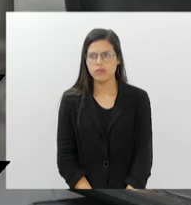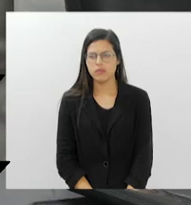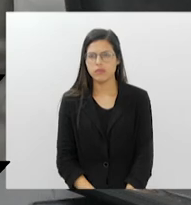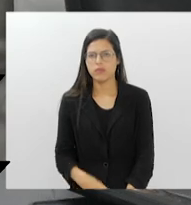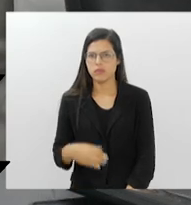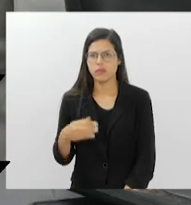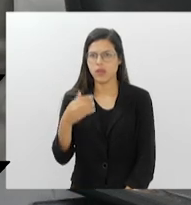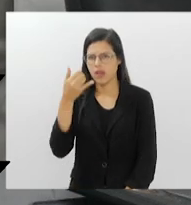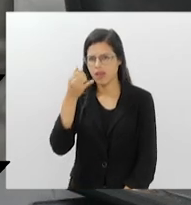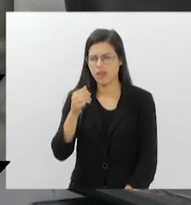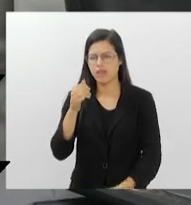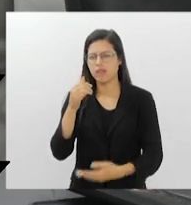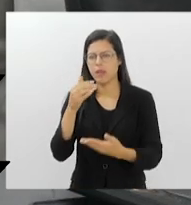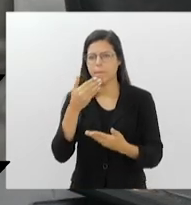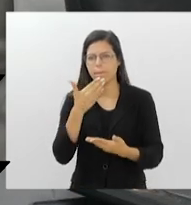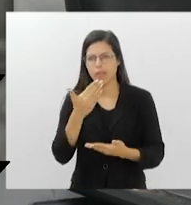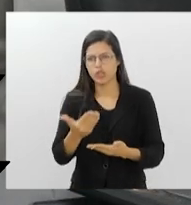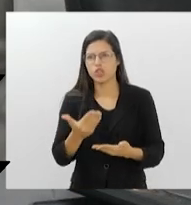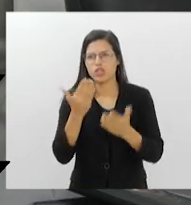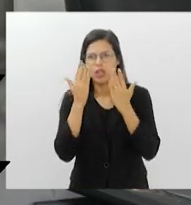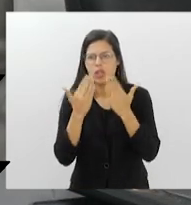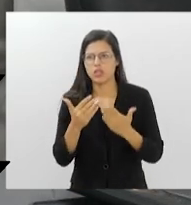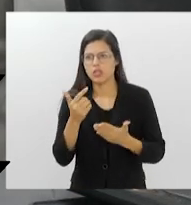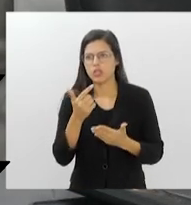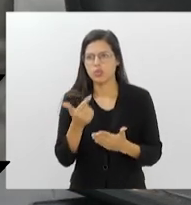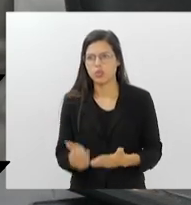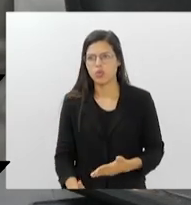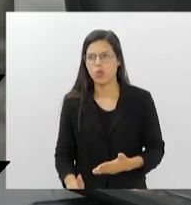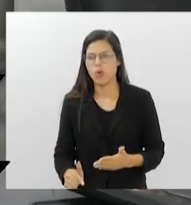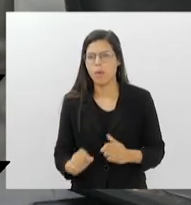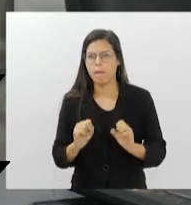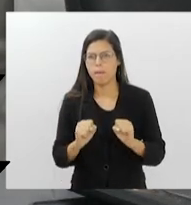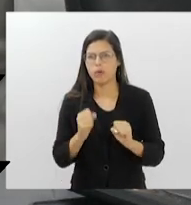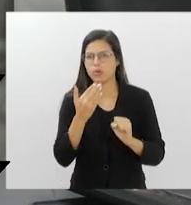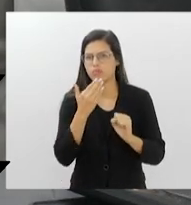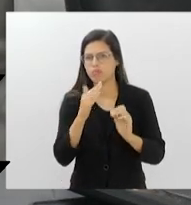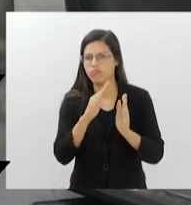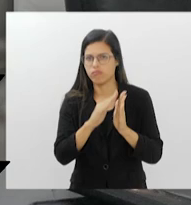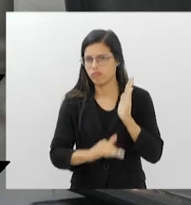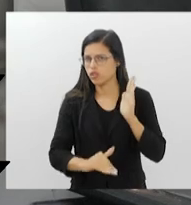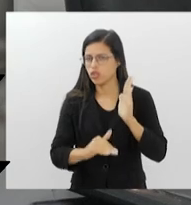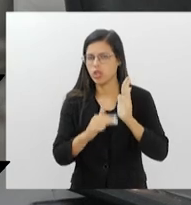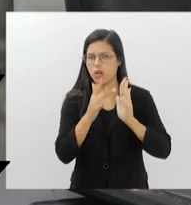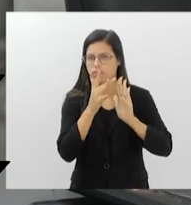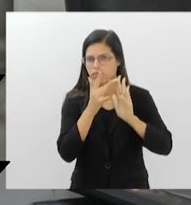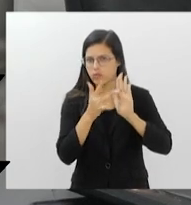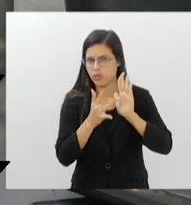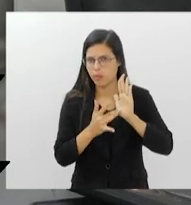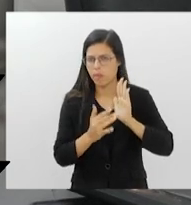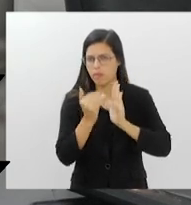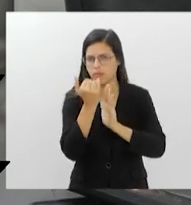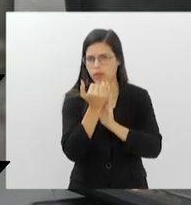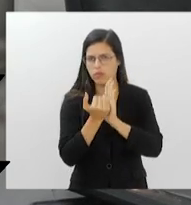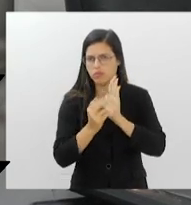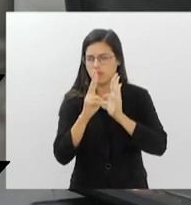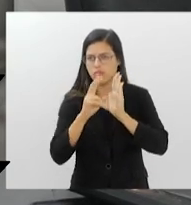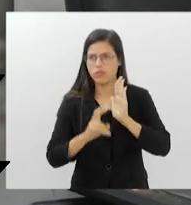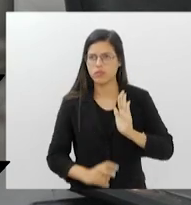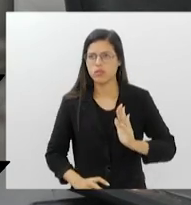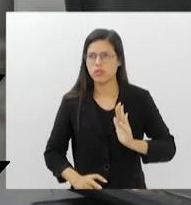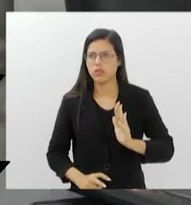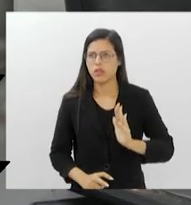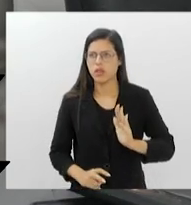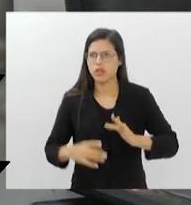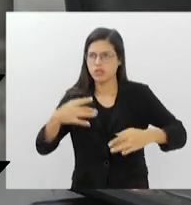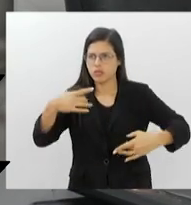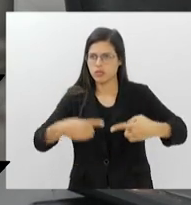deputados a gente pode retirar de pauta sal engana Eu sou o relator eu retiro de pauta em vista e a gente rediscute